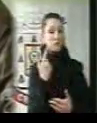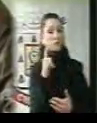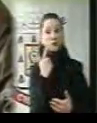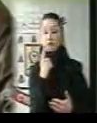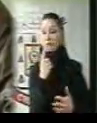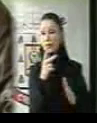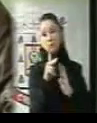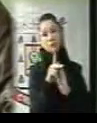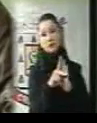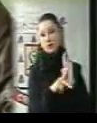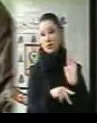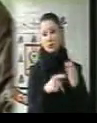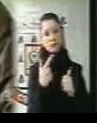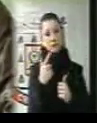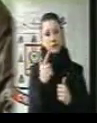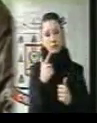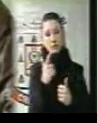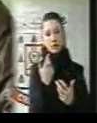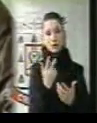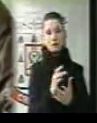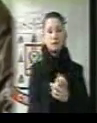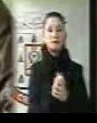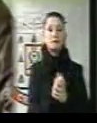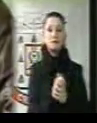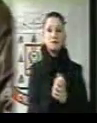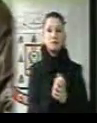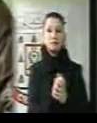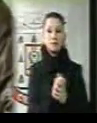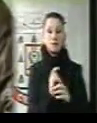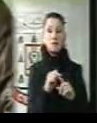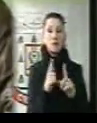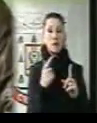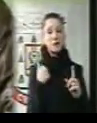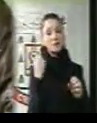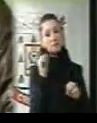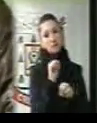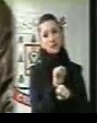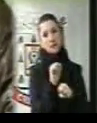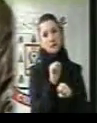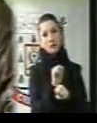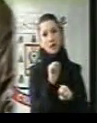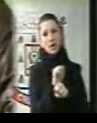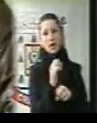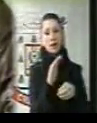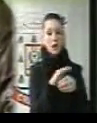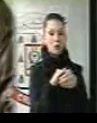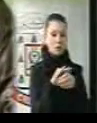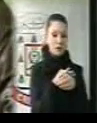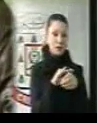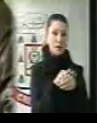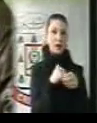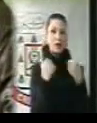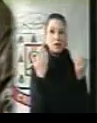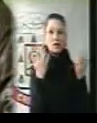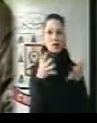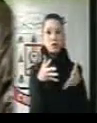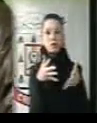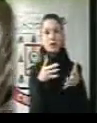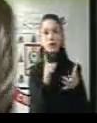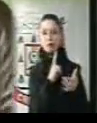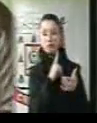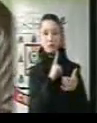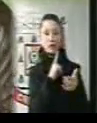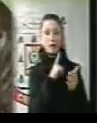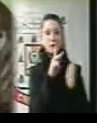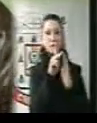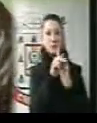projeto, né, não existe esse projeto ainda, né? Mas espero que pelas conversas de hoje a gente comece